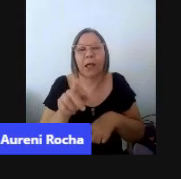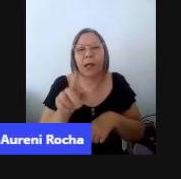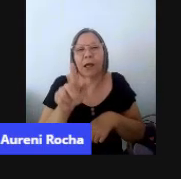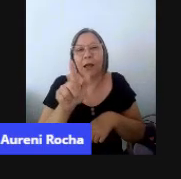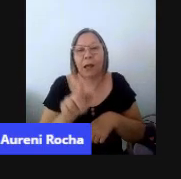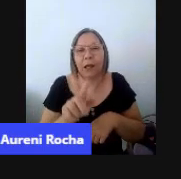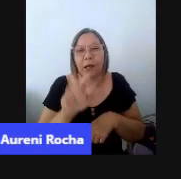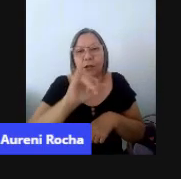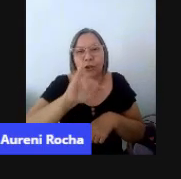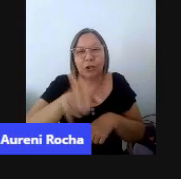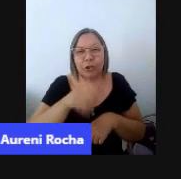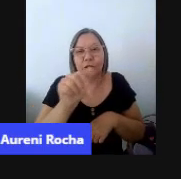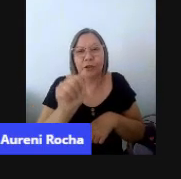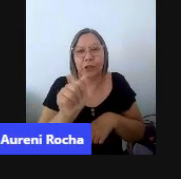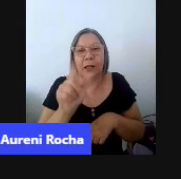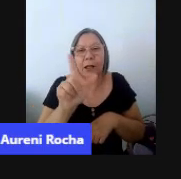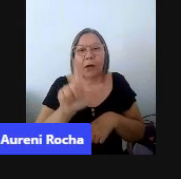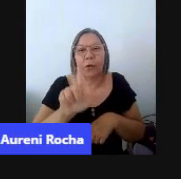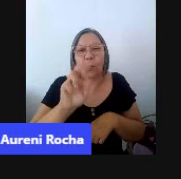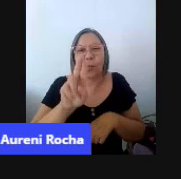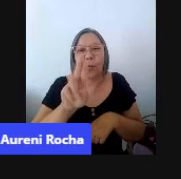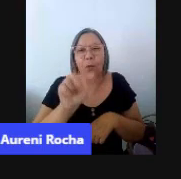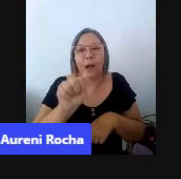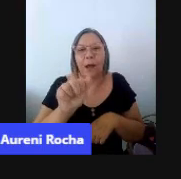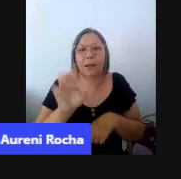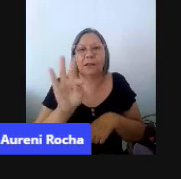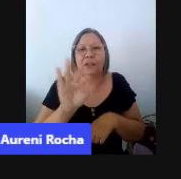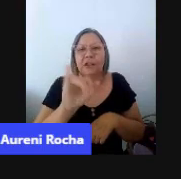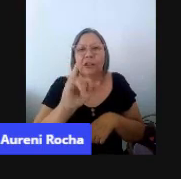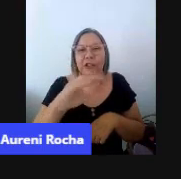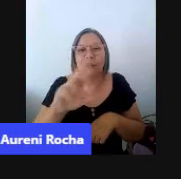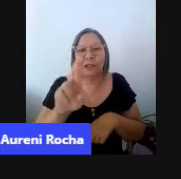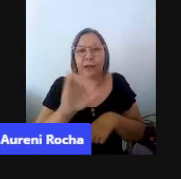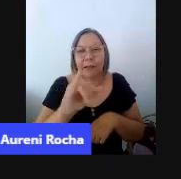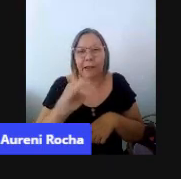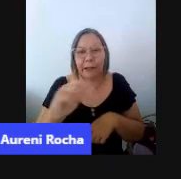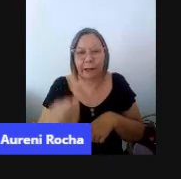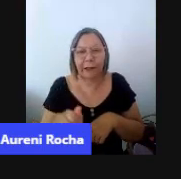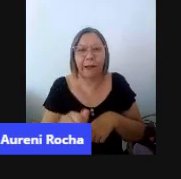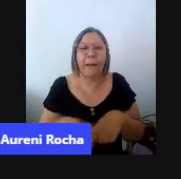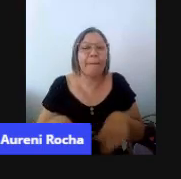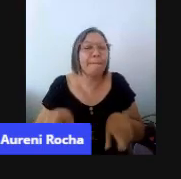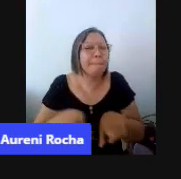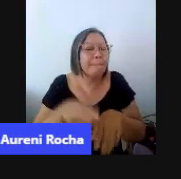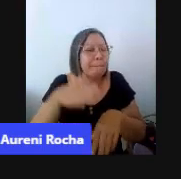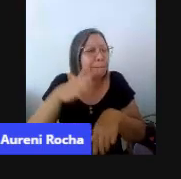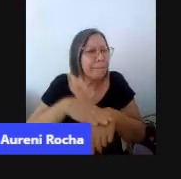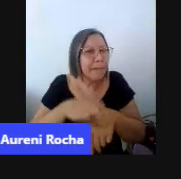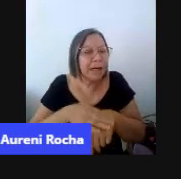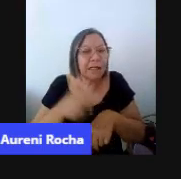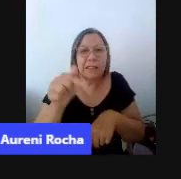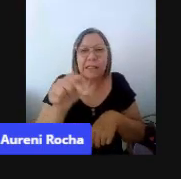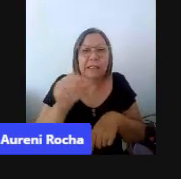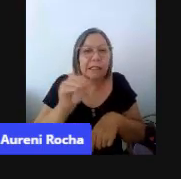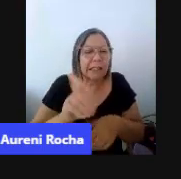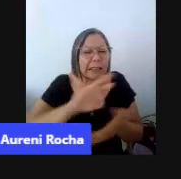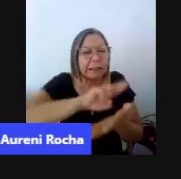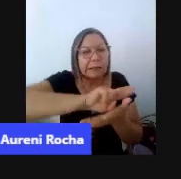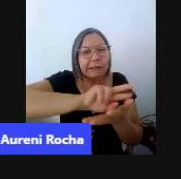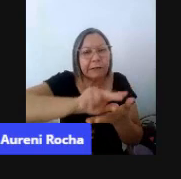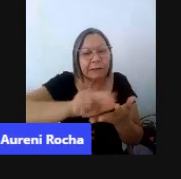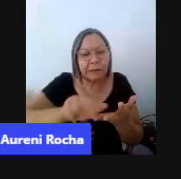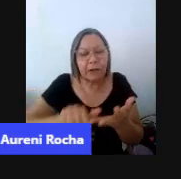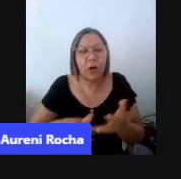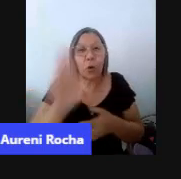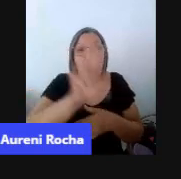esses anos, registramos mais de 70 espécies usando o buraco Tatu Canastra. Nessa foto, a gente colocou